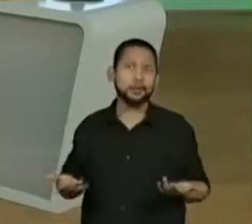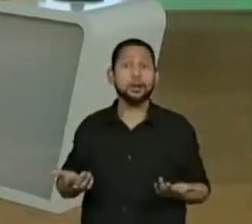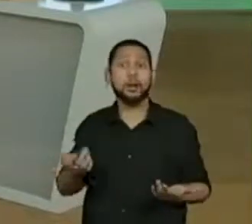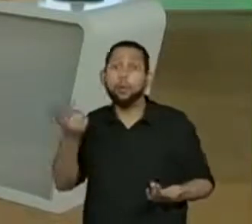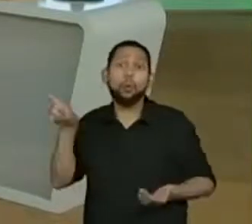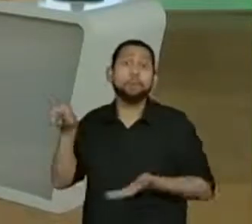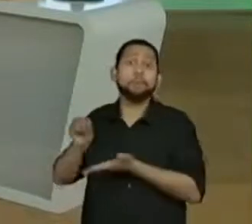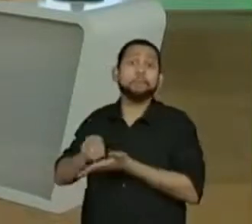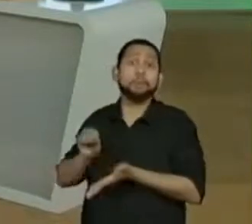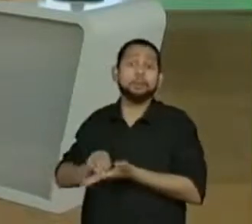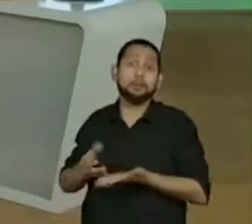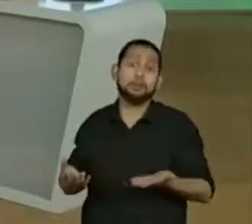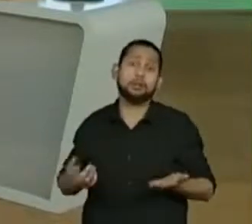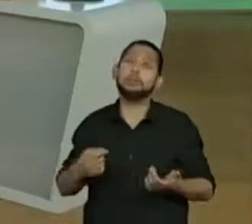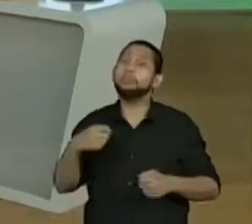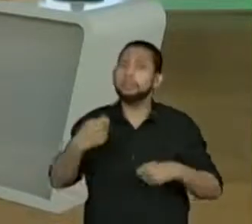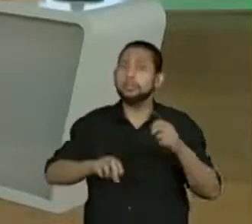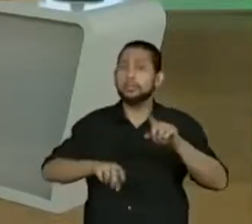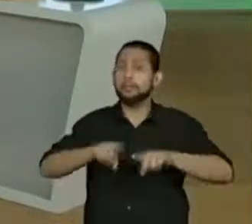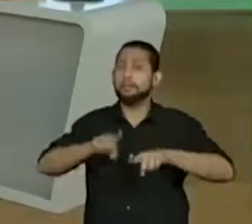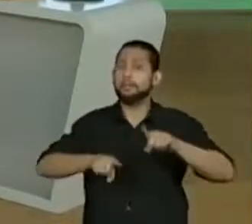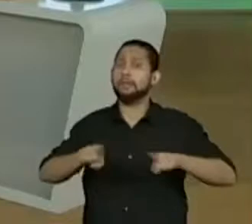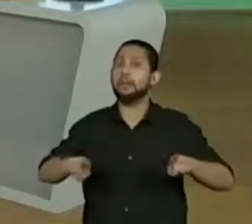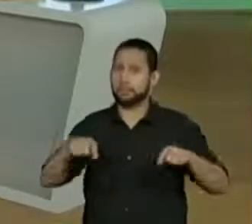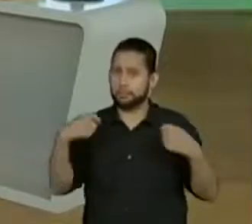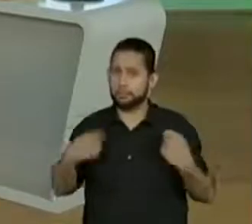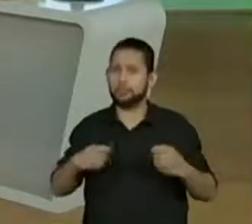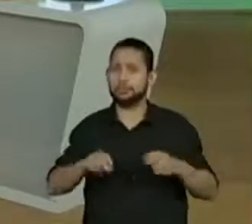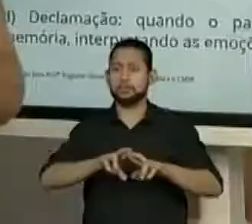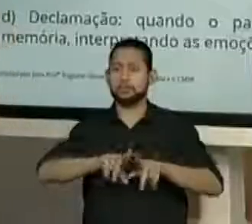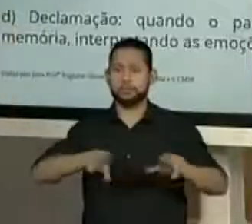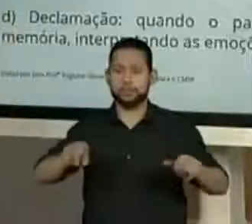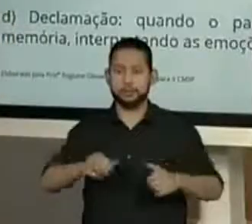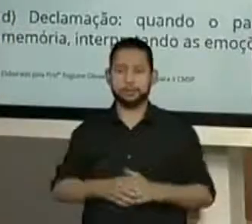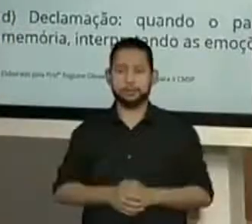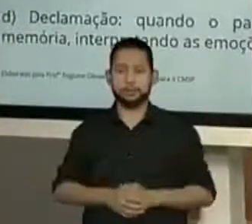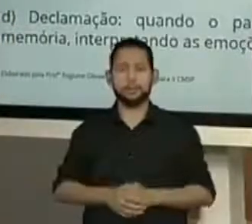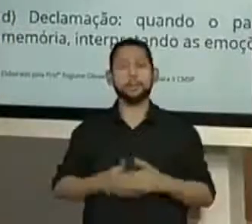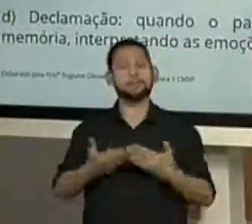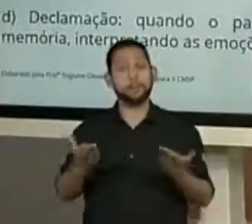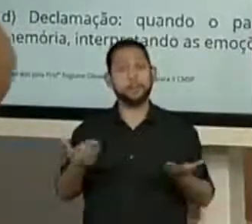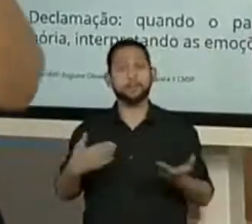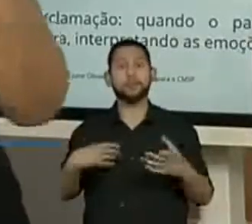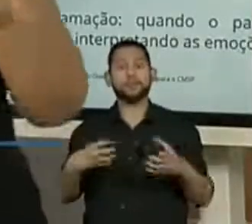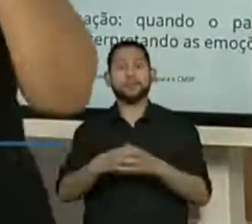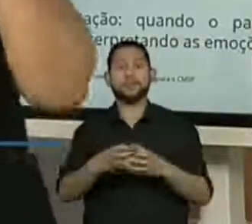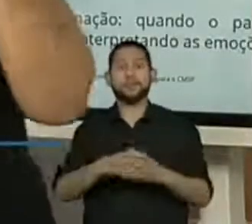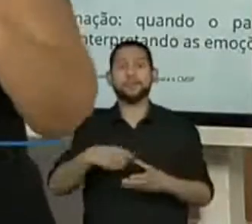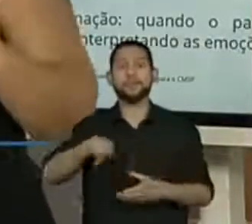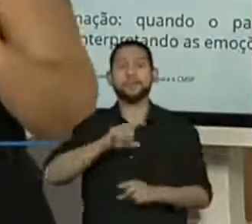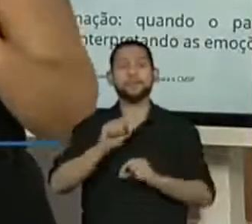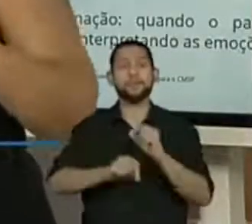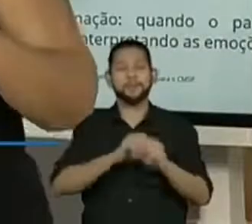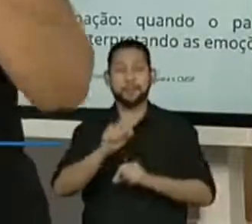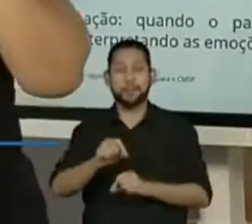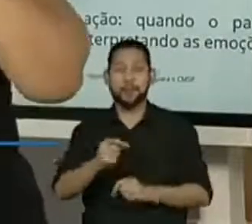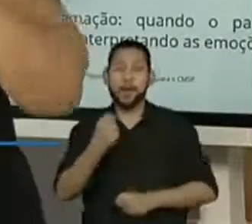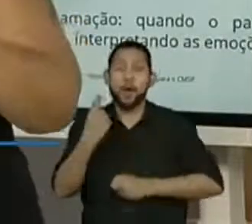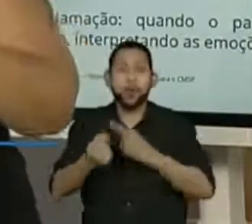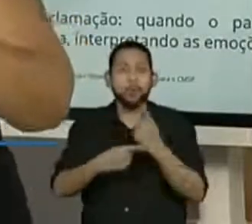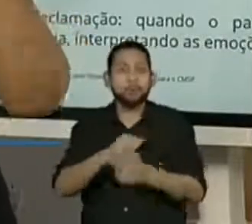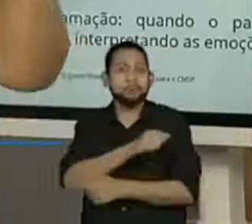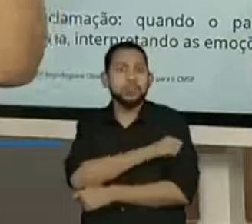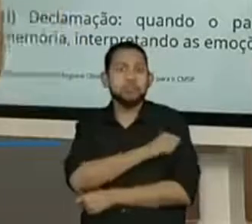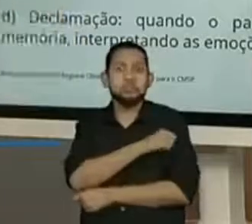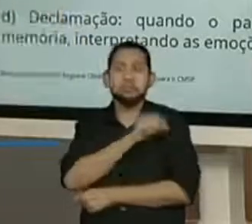clamar vai ficar bem variado isso é bem legal agora para minha galeria tem alunos